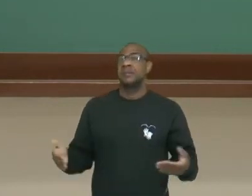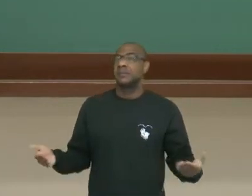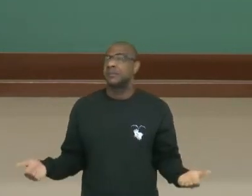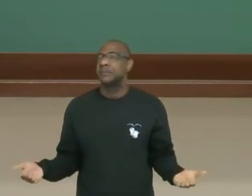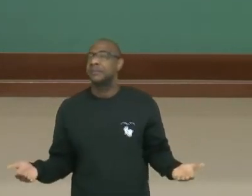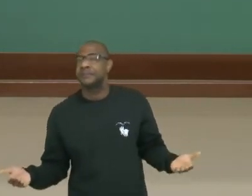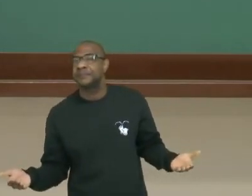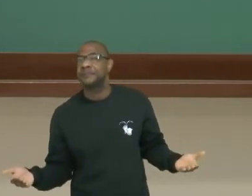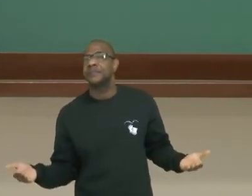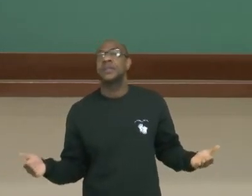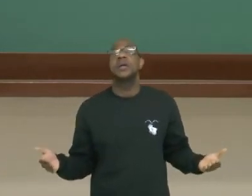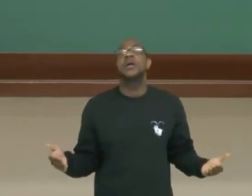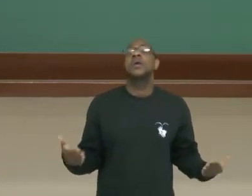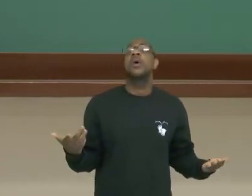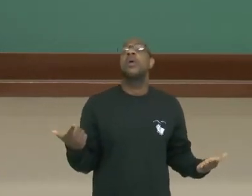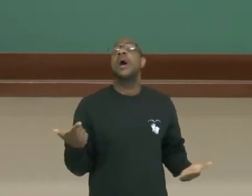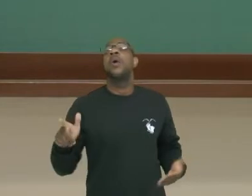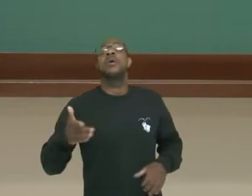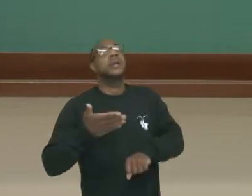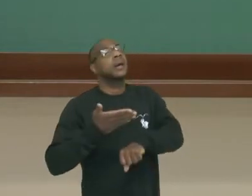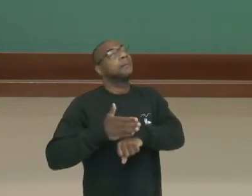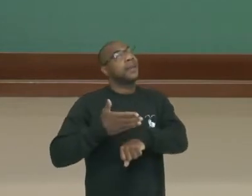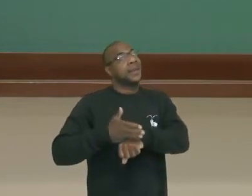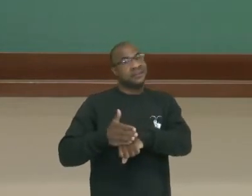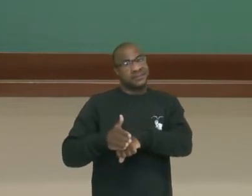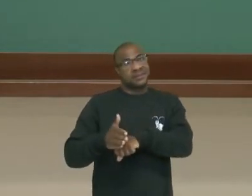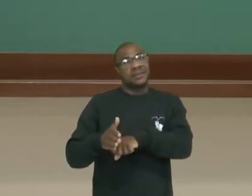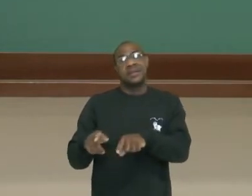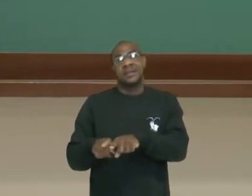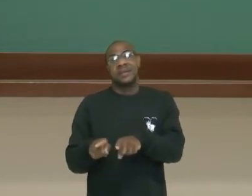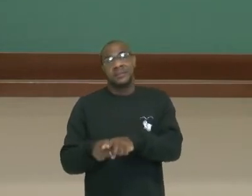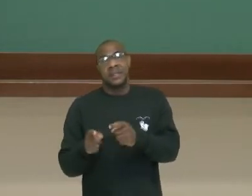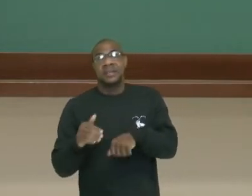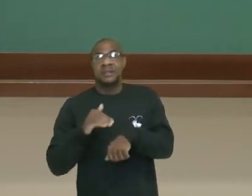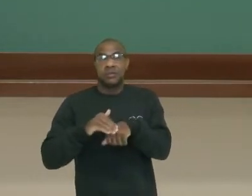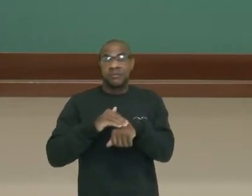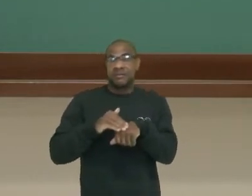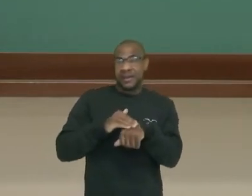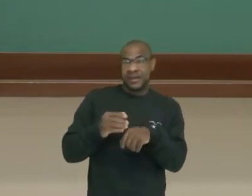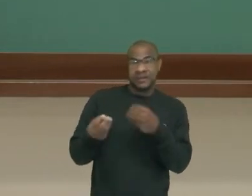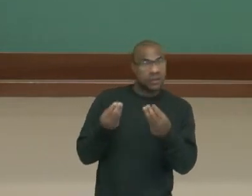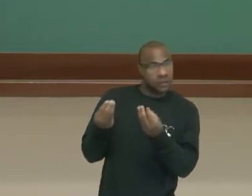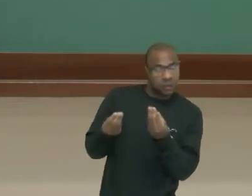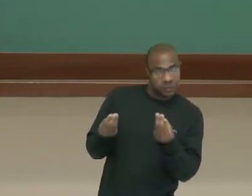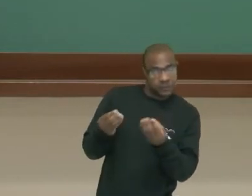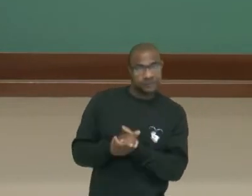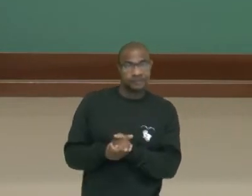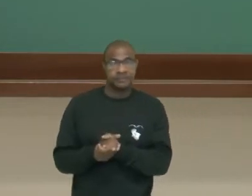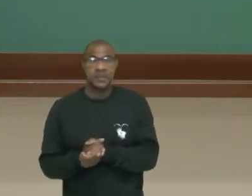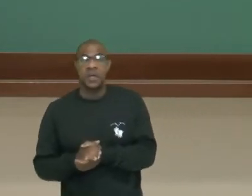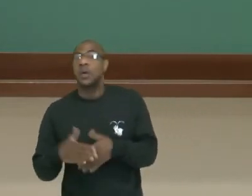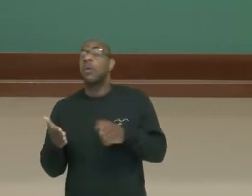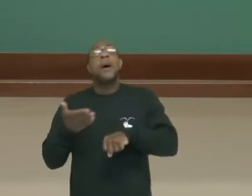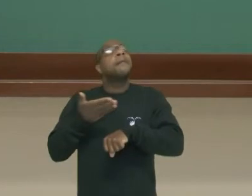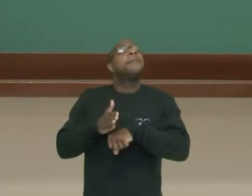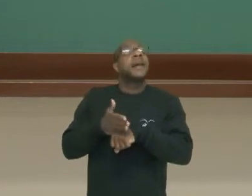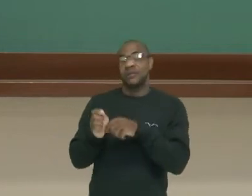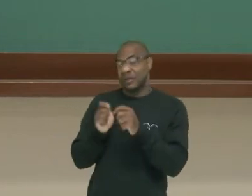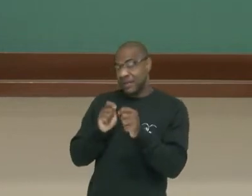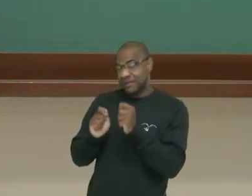resposta correta. Essa é a função do subtítulo, é trazer uma complementação. O título, ele não pode ser longo,